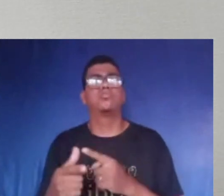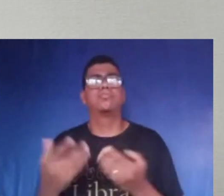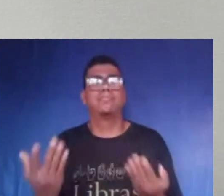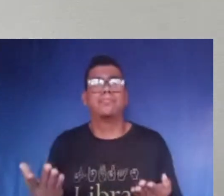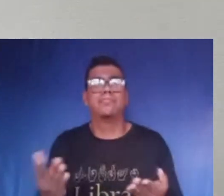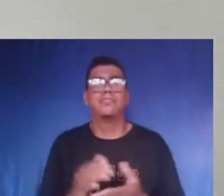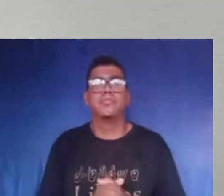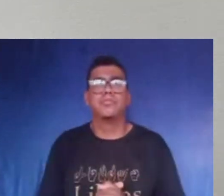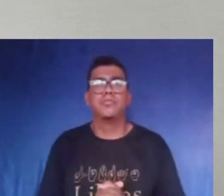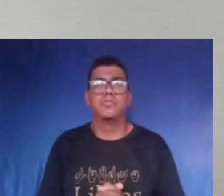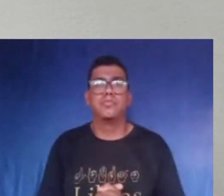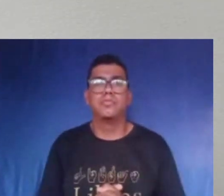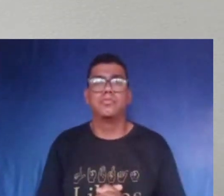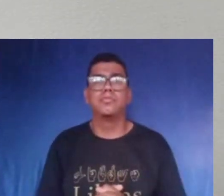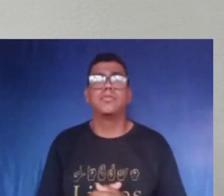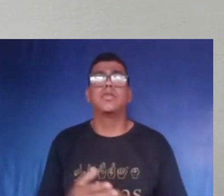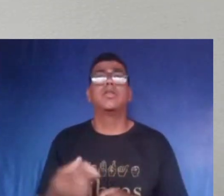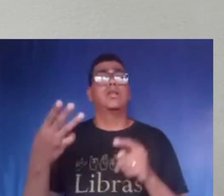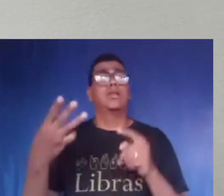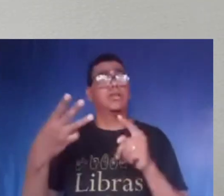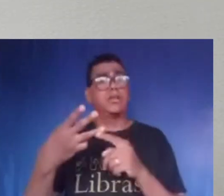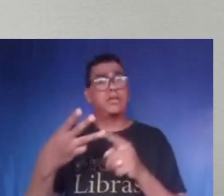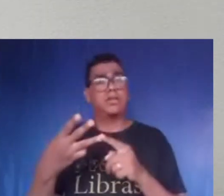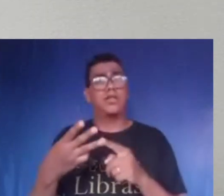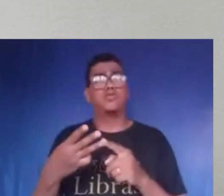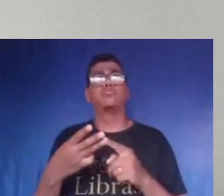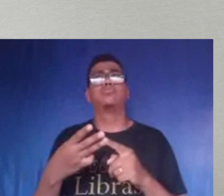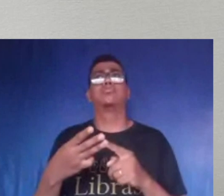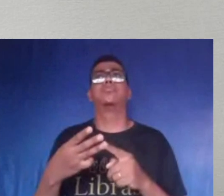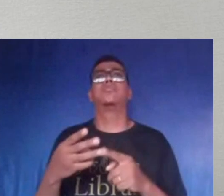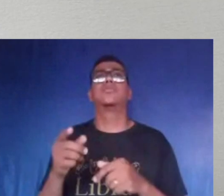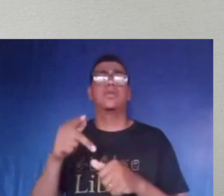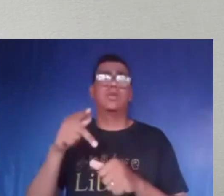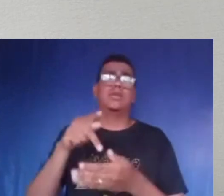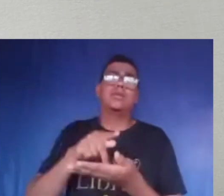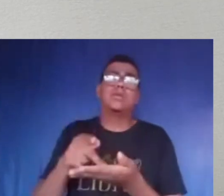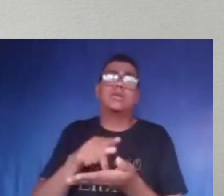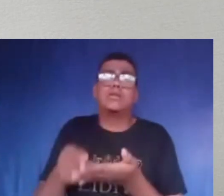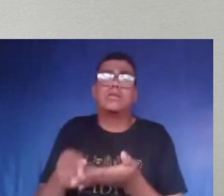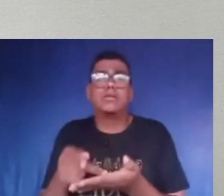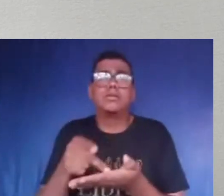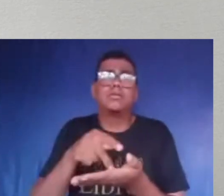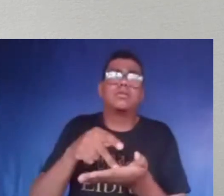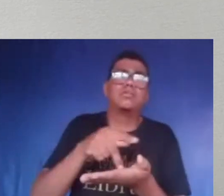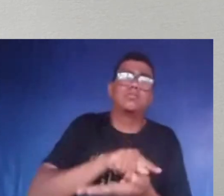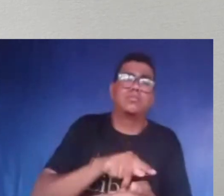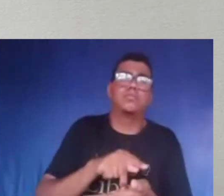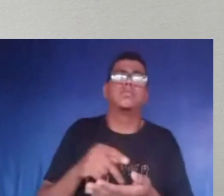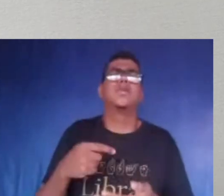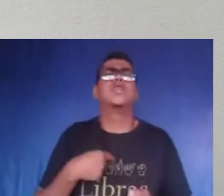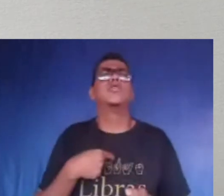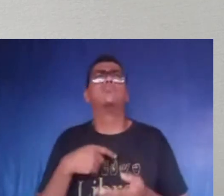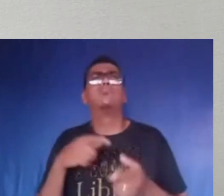mutualidade, o apoio uns aos outros. Esforçai-vos, né, amai-vos uns aos outros, consolai-vos uns aos outros,